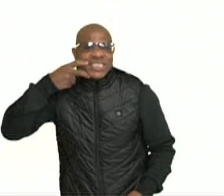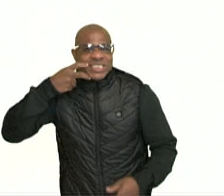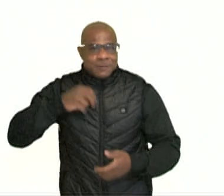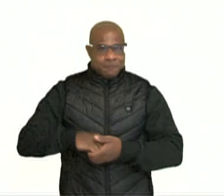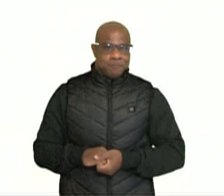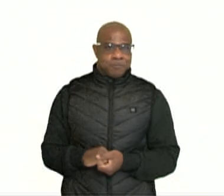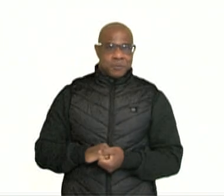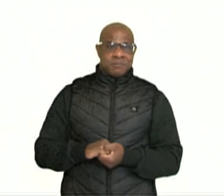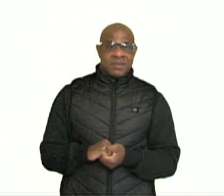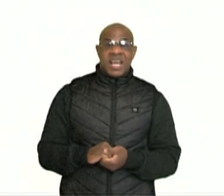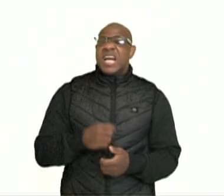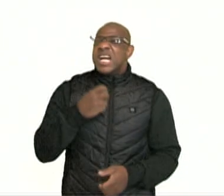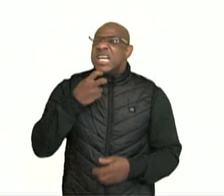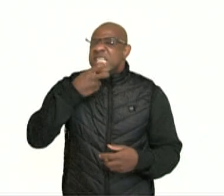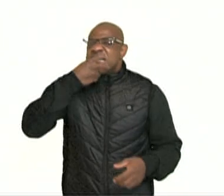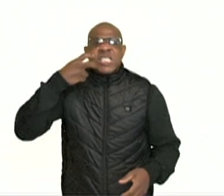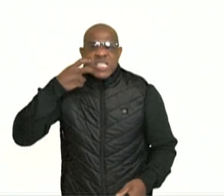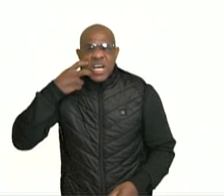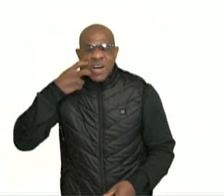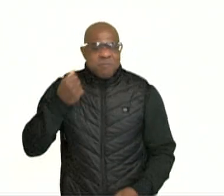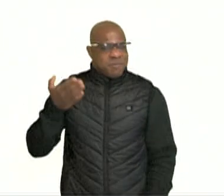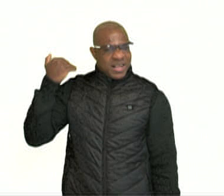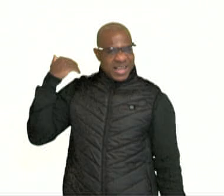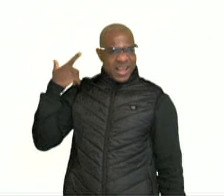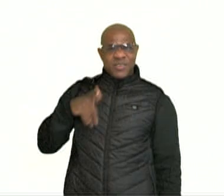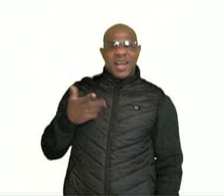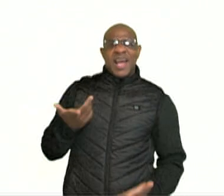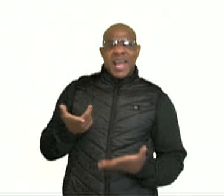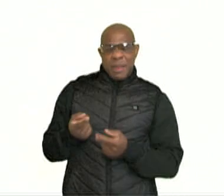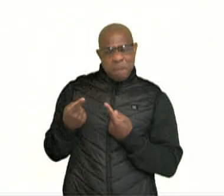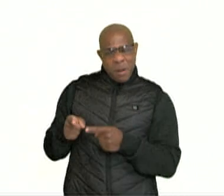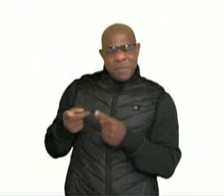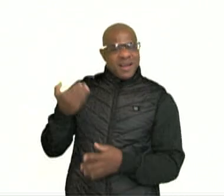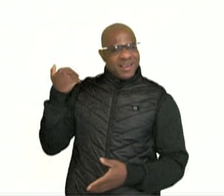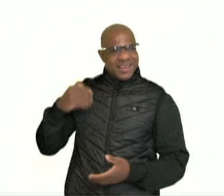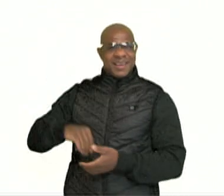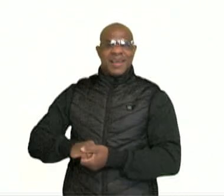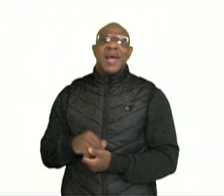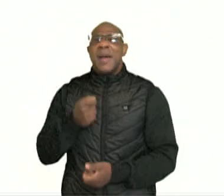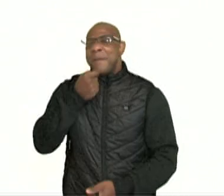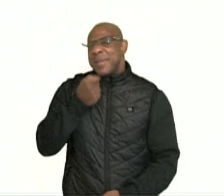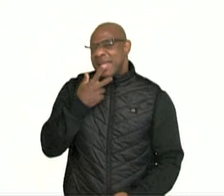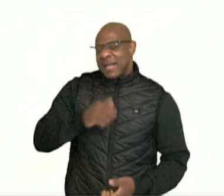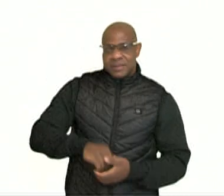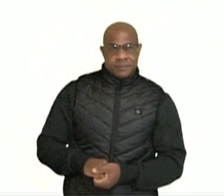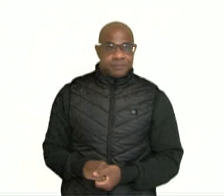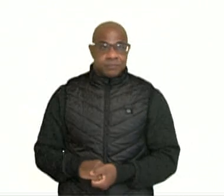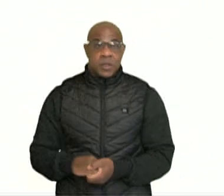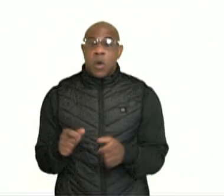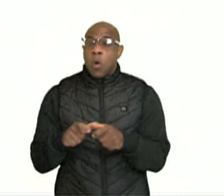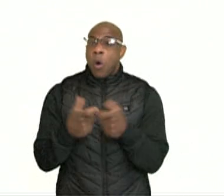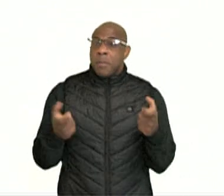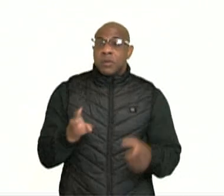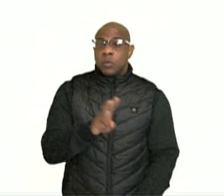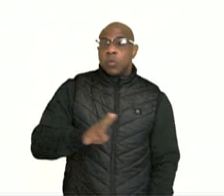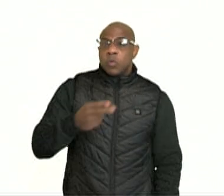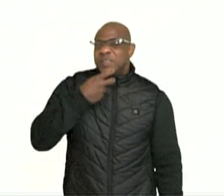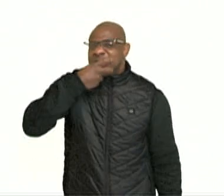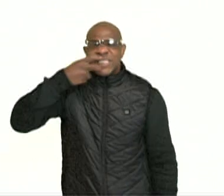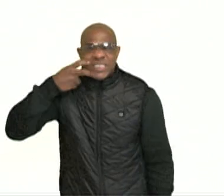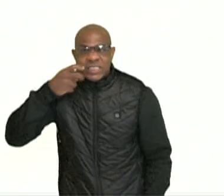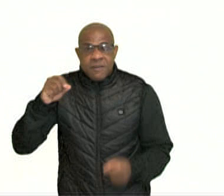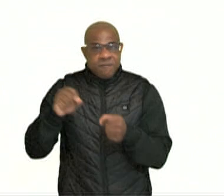tempo. Além de acessórios fashion, que quer dizer da moda, o aumento do uso fez com